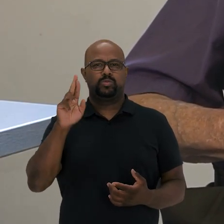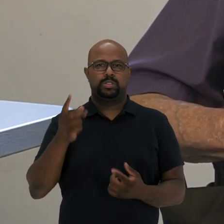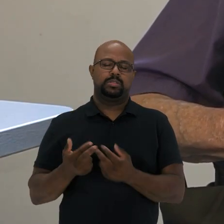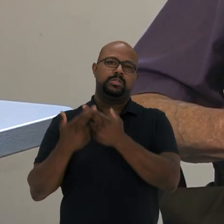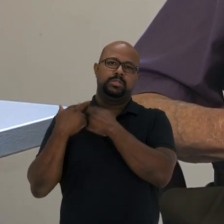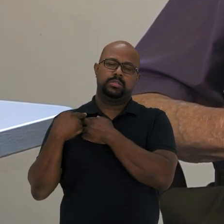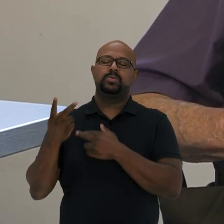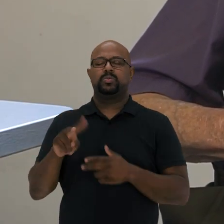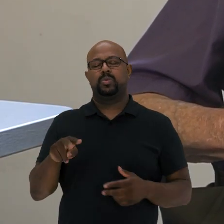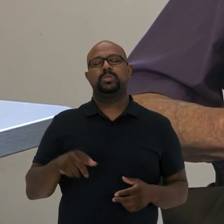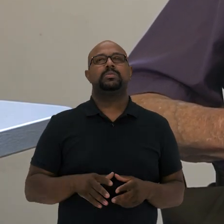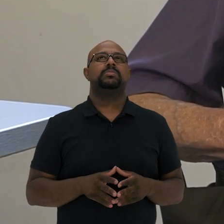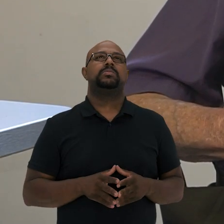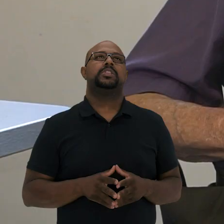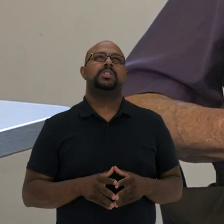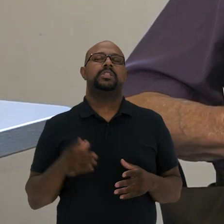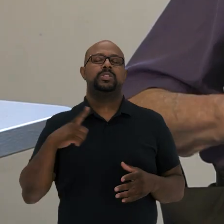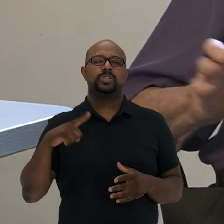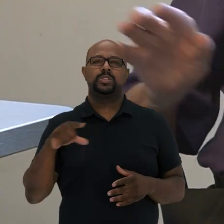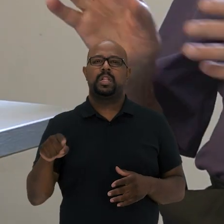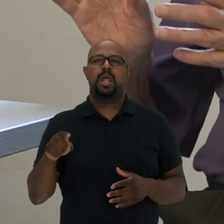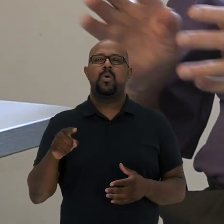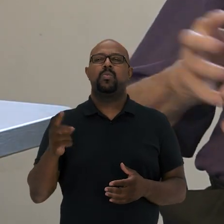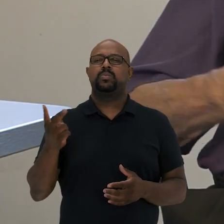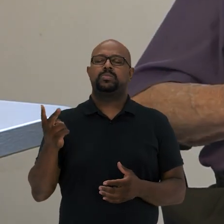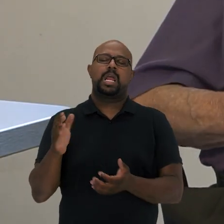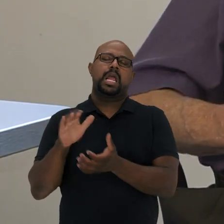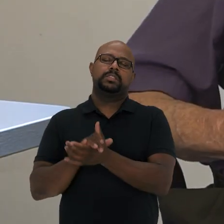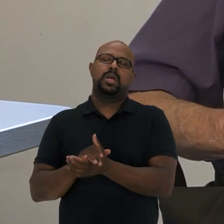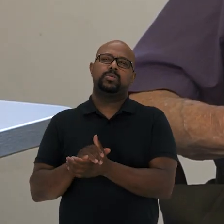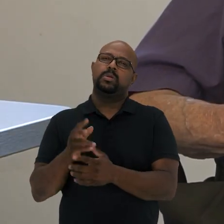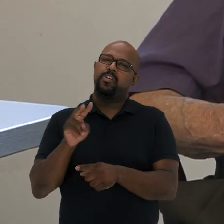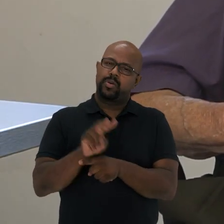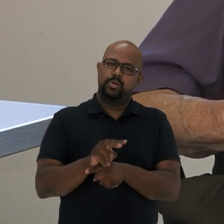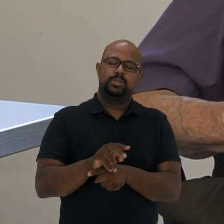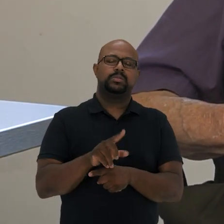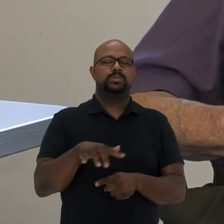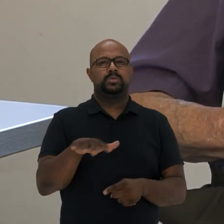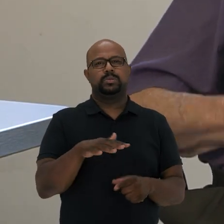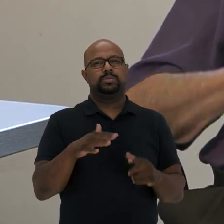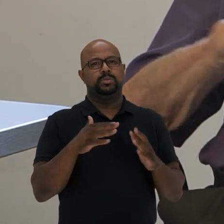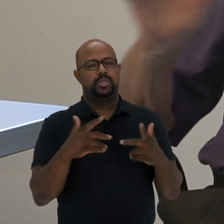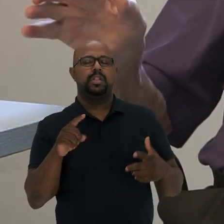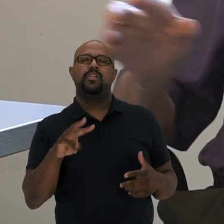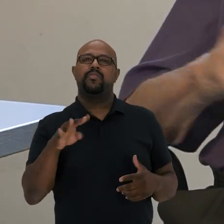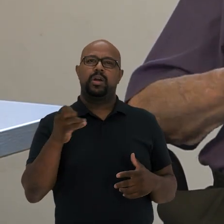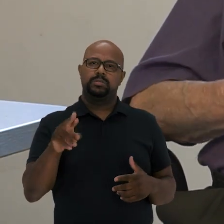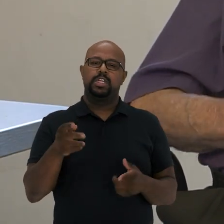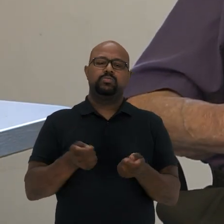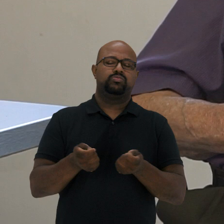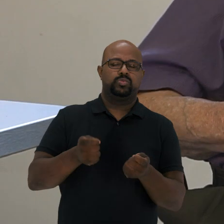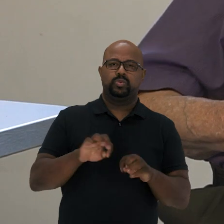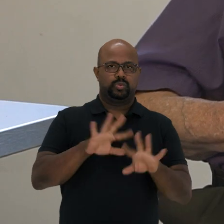tesoureiro também do lar. E tinha lá um casal que tomava conta do lar ali, e o Walter